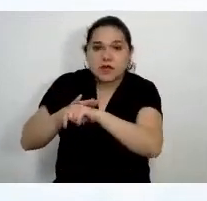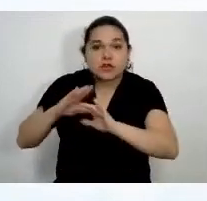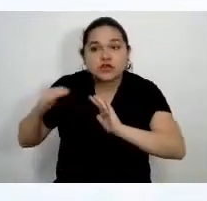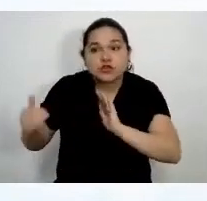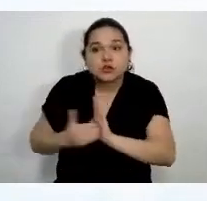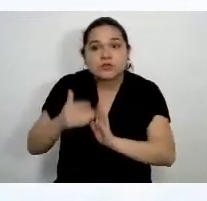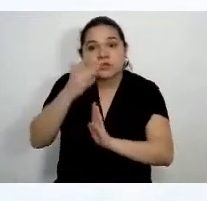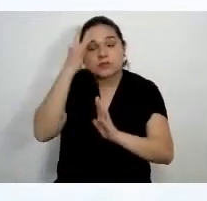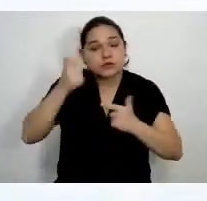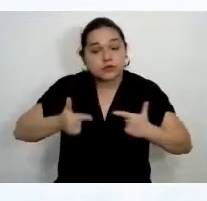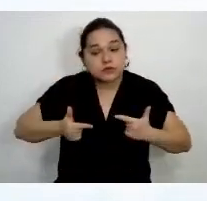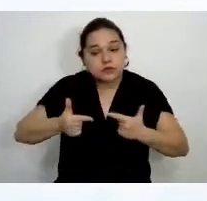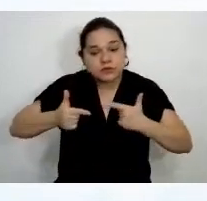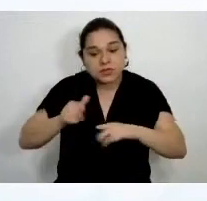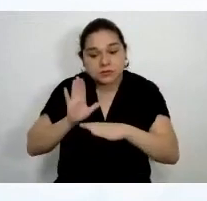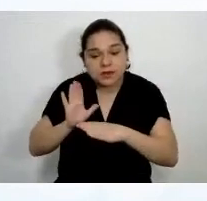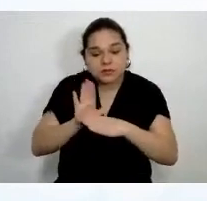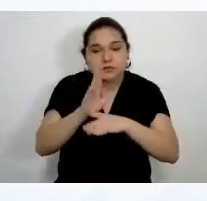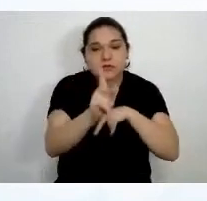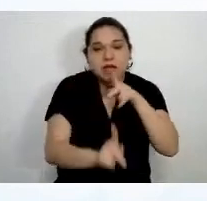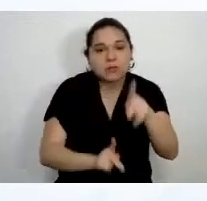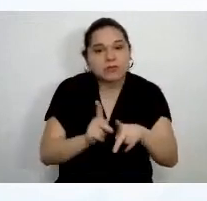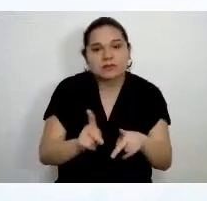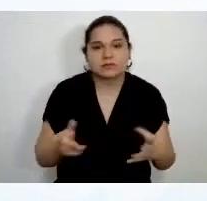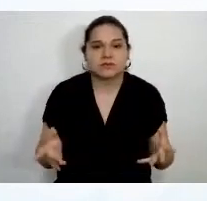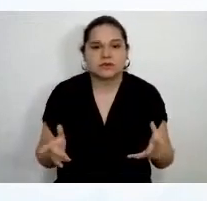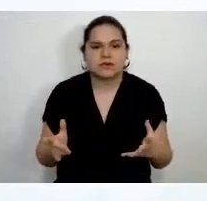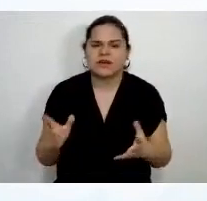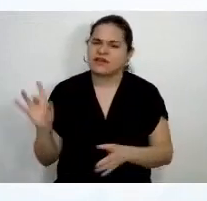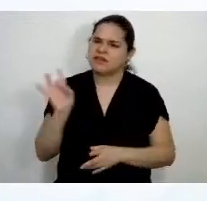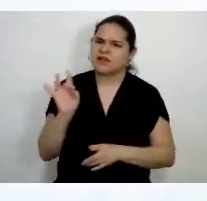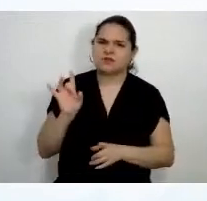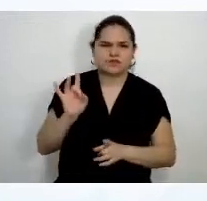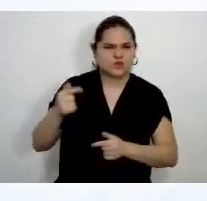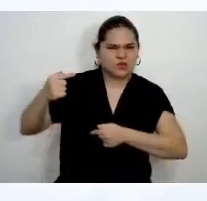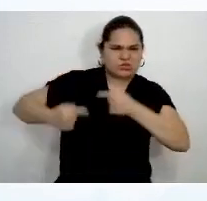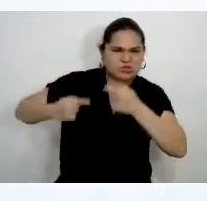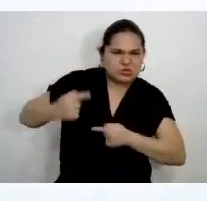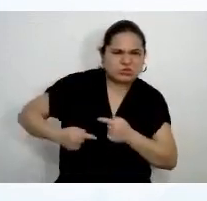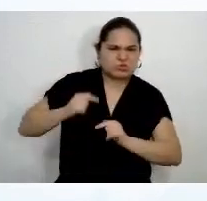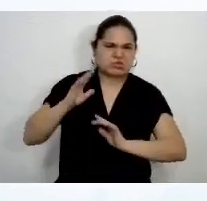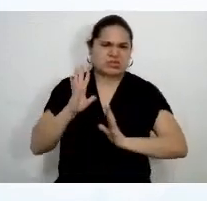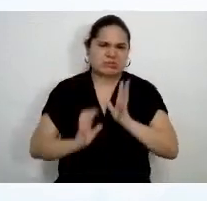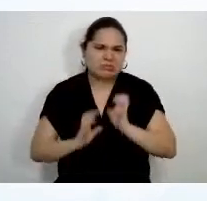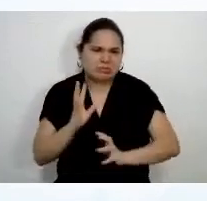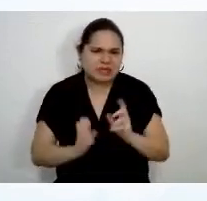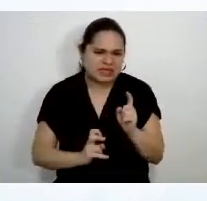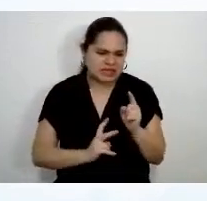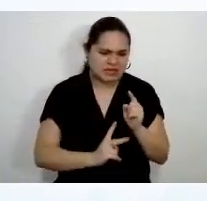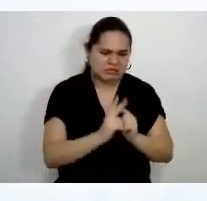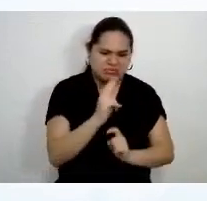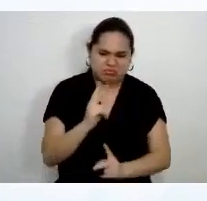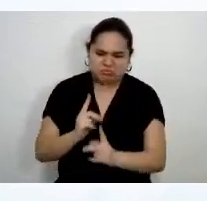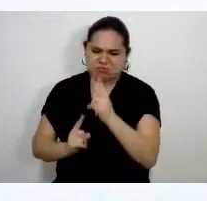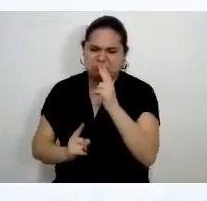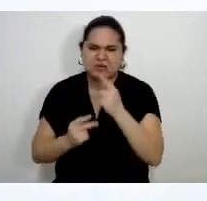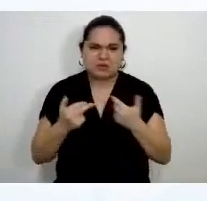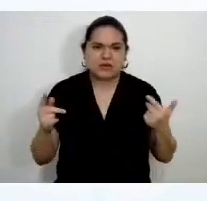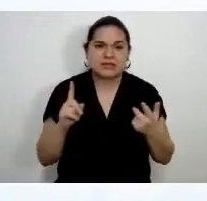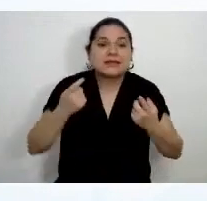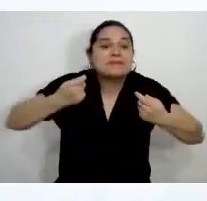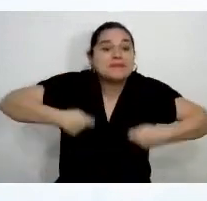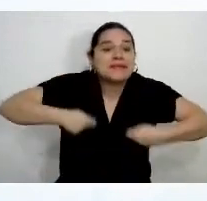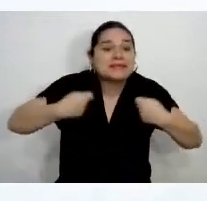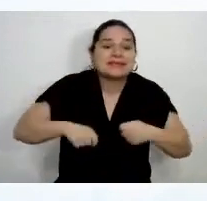população. Mas não é isso que eles estão fazendo. Eles ficam discutindo, brigando, interrompendo coisas que são necessárias.